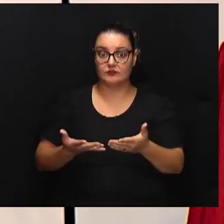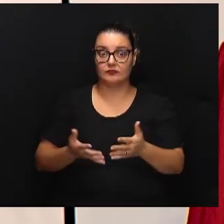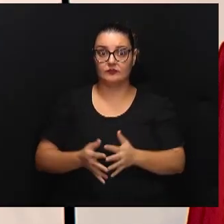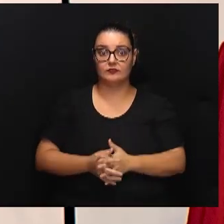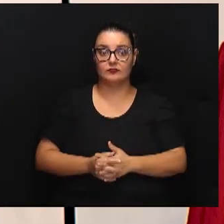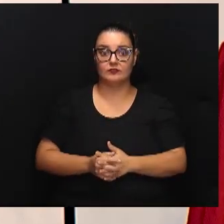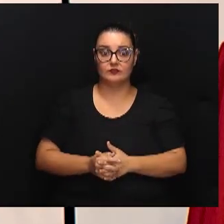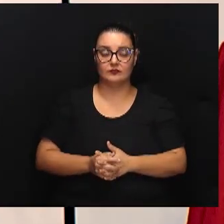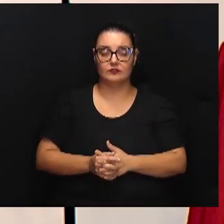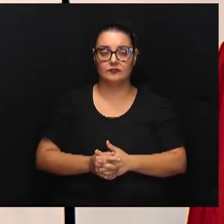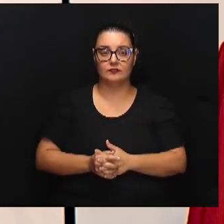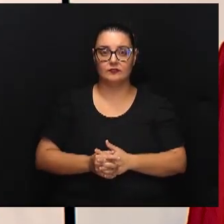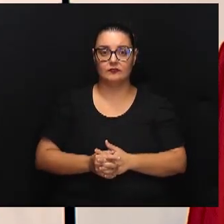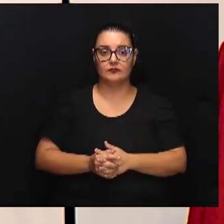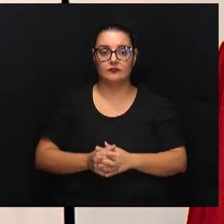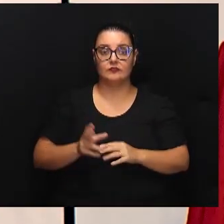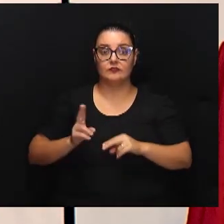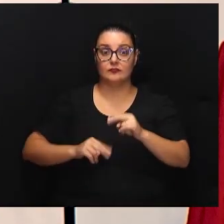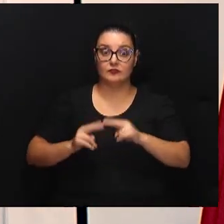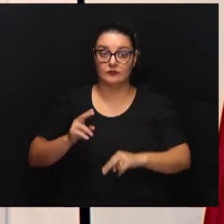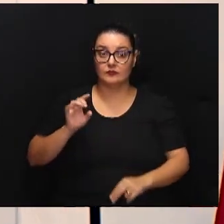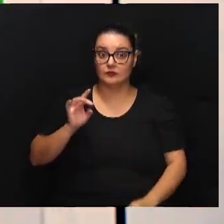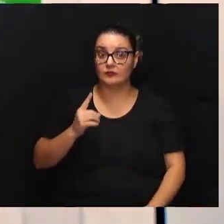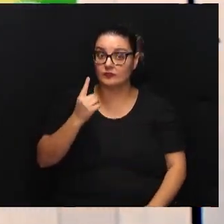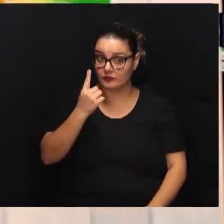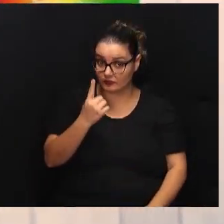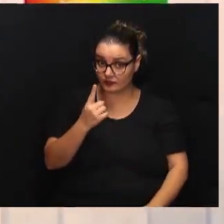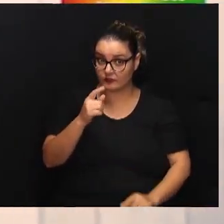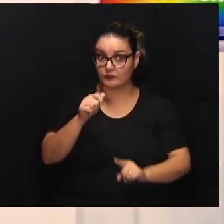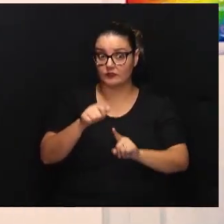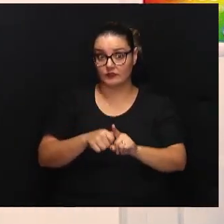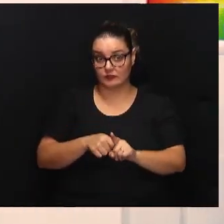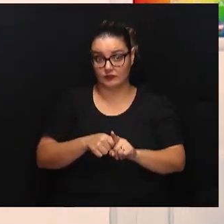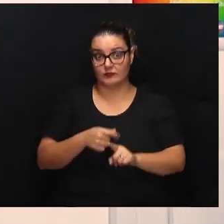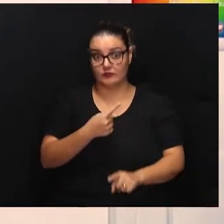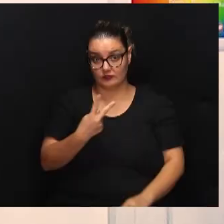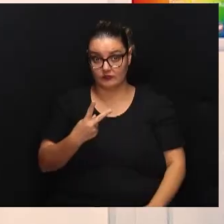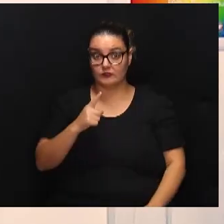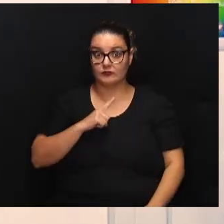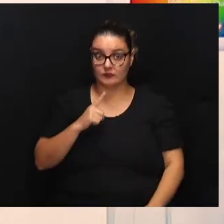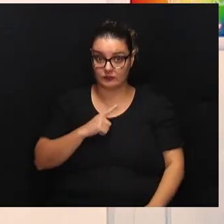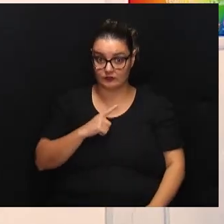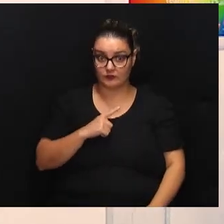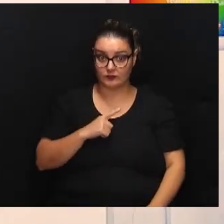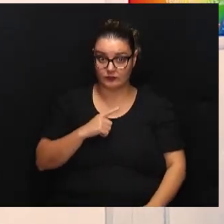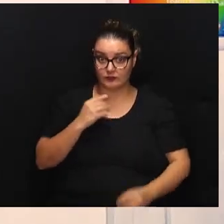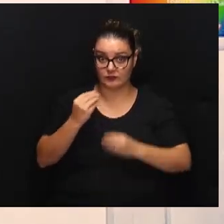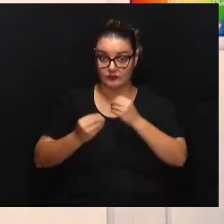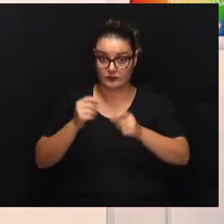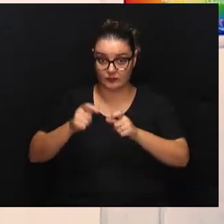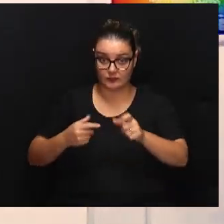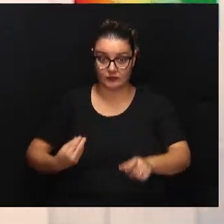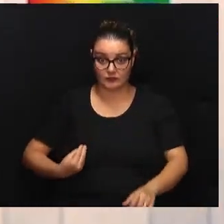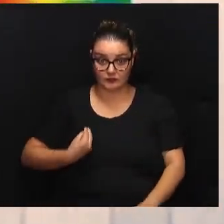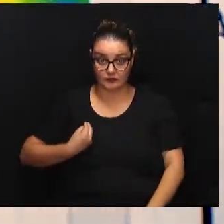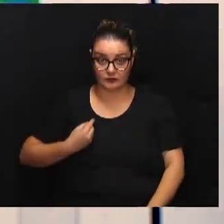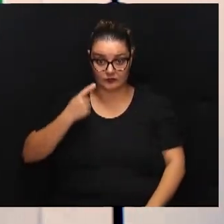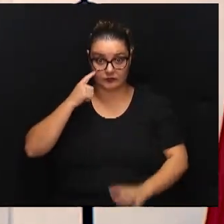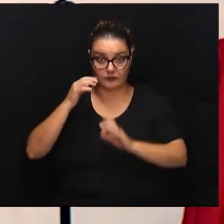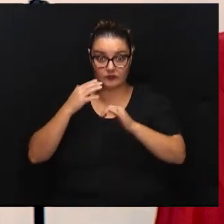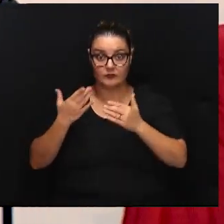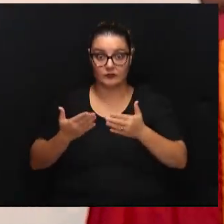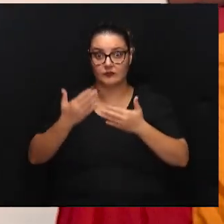um mês dos 12 que nós temos. Como que essas pessoas sobrevivem? Pensem sobre isso. Obrigada.